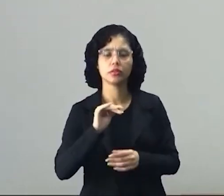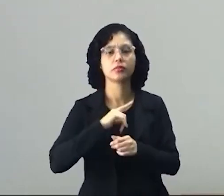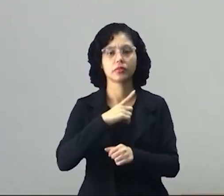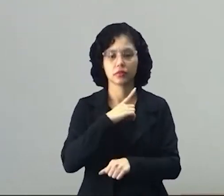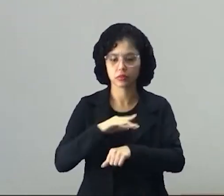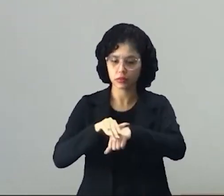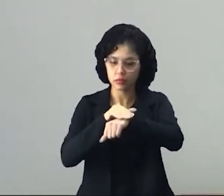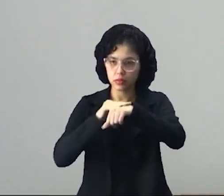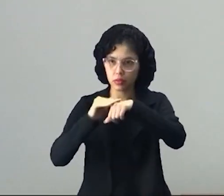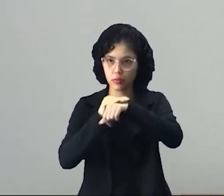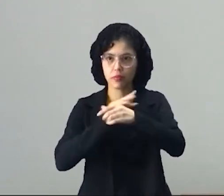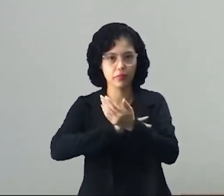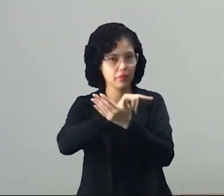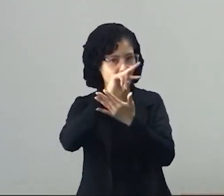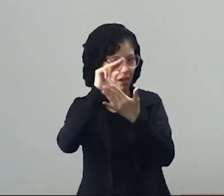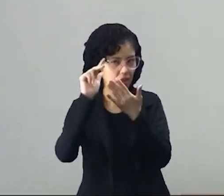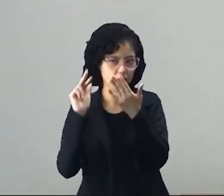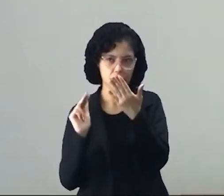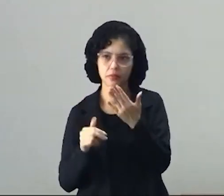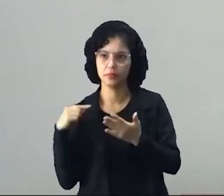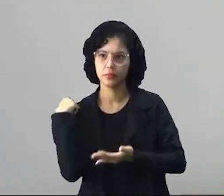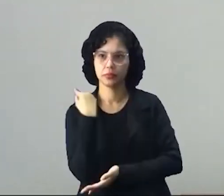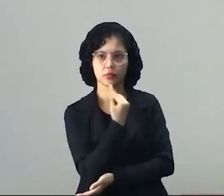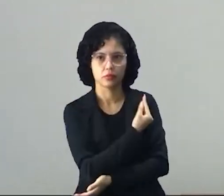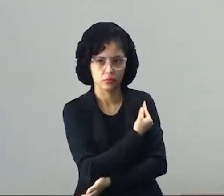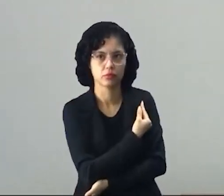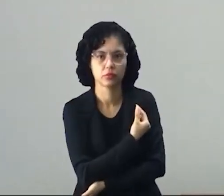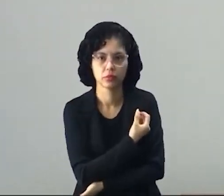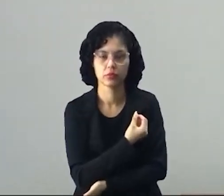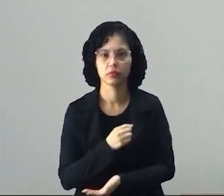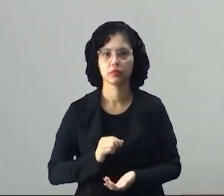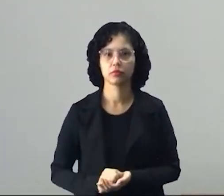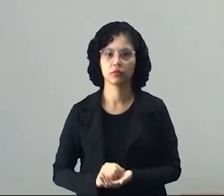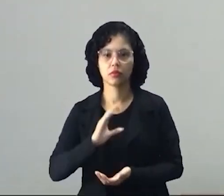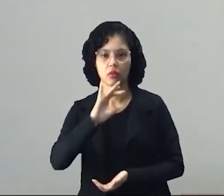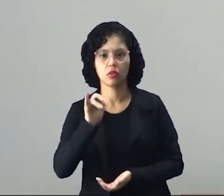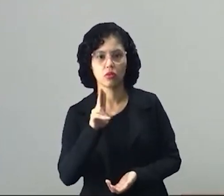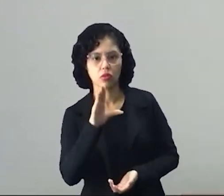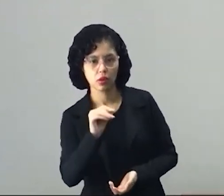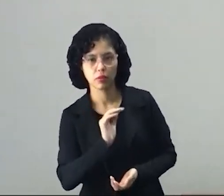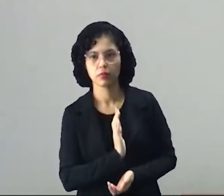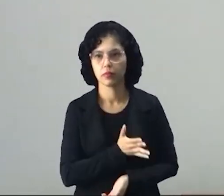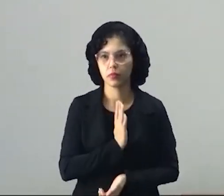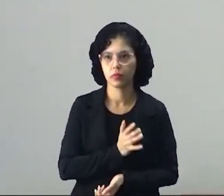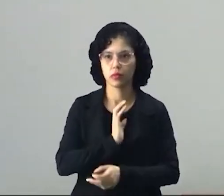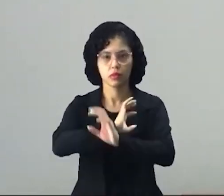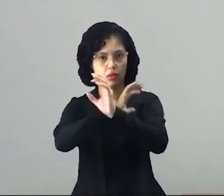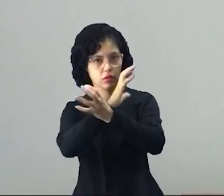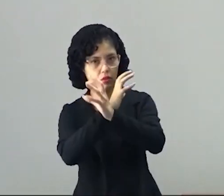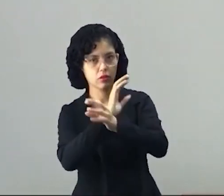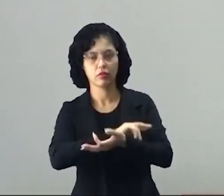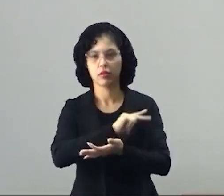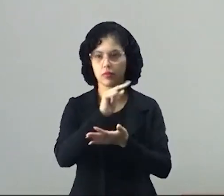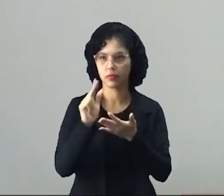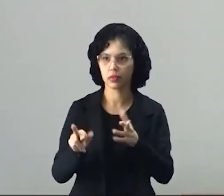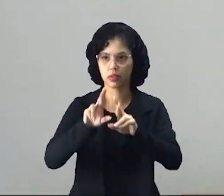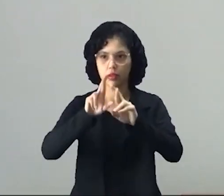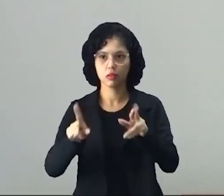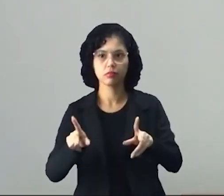tecidos humanos. A gente tem vários tecidos, né? Então, tecido conjuntivo, cartilaginoso, ósseo. Então,